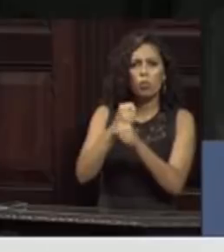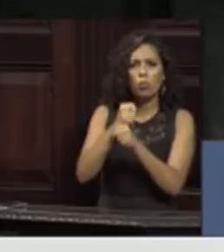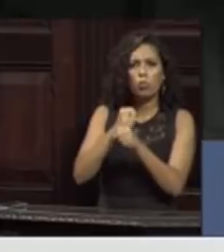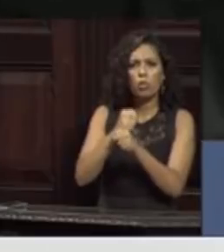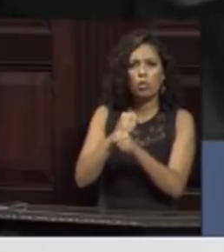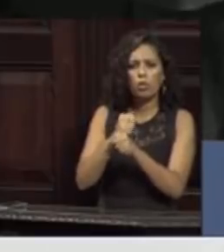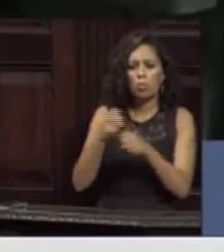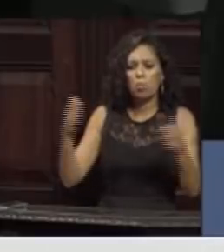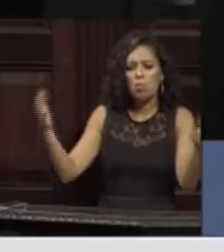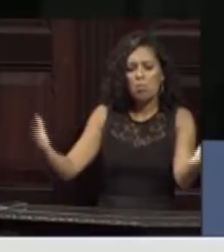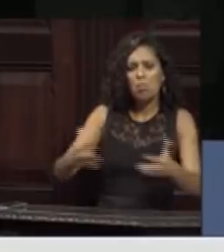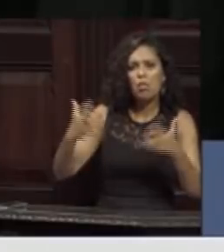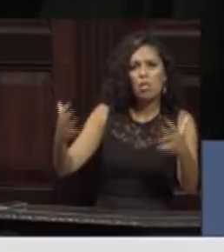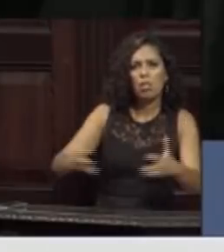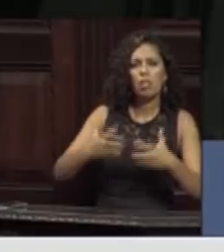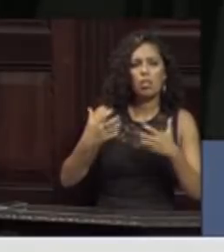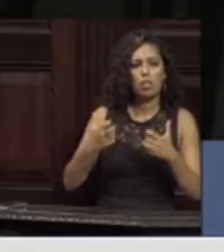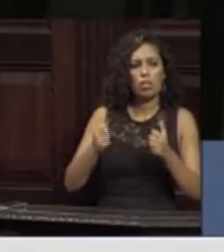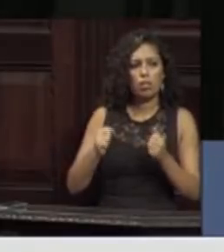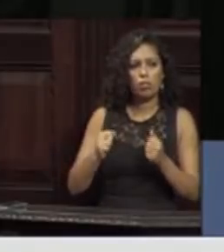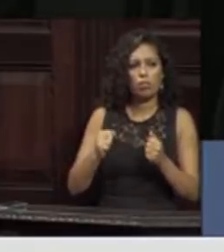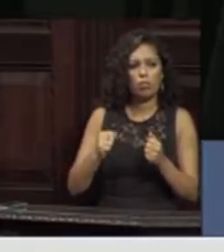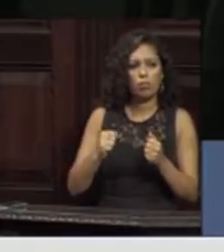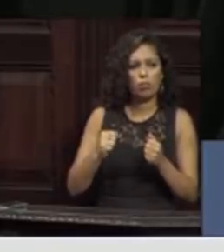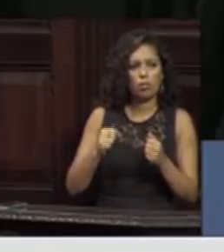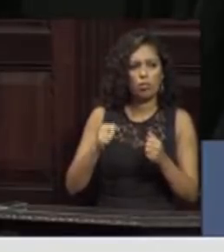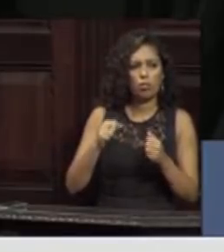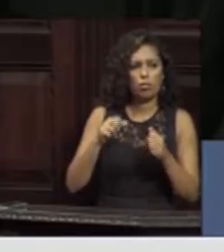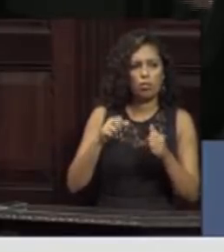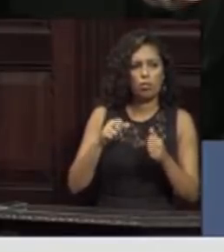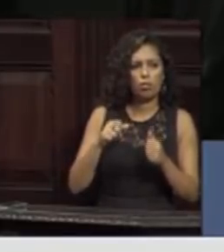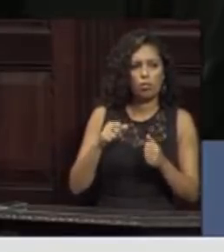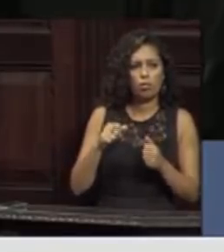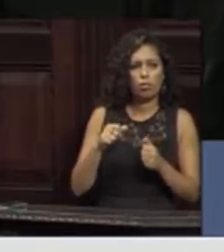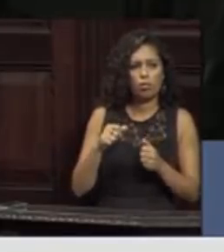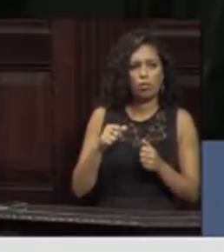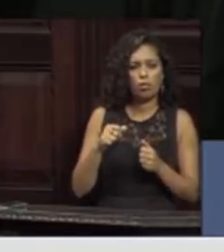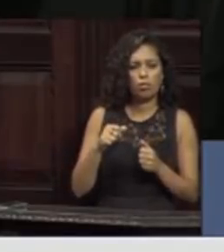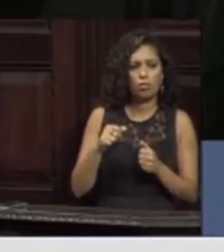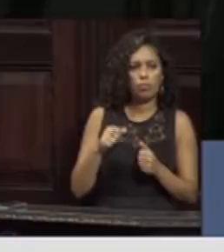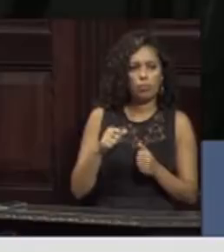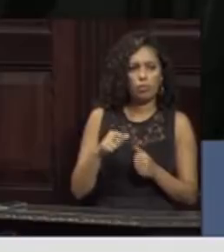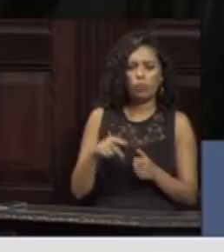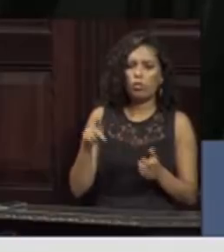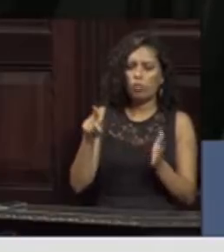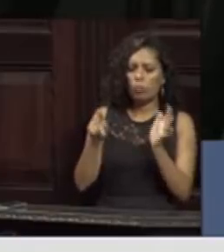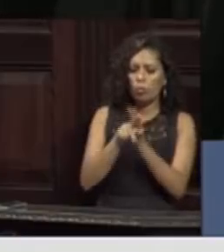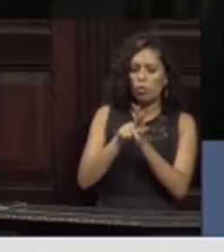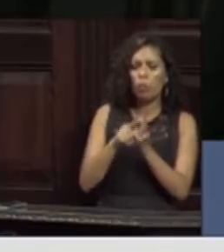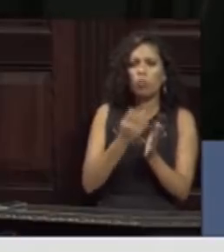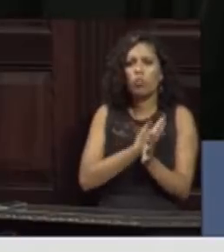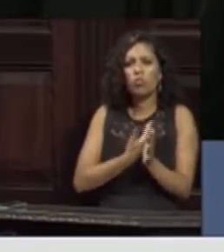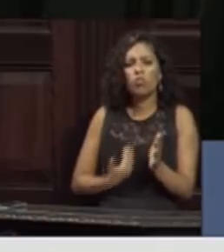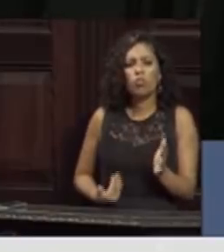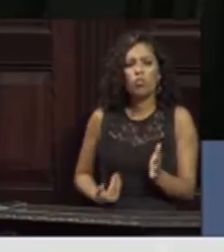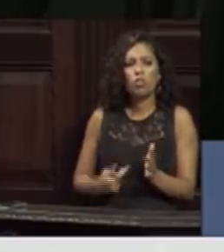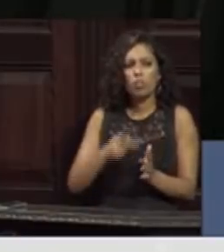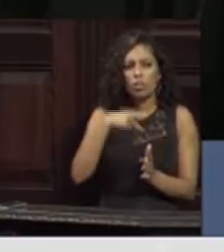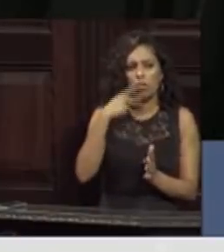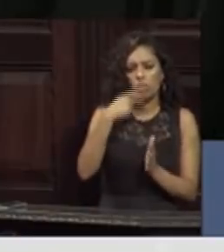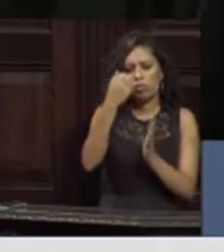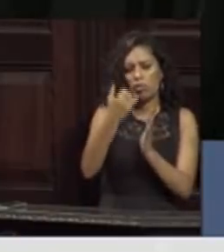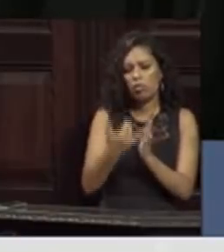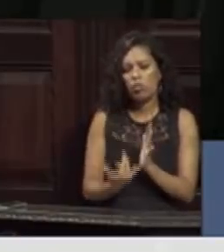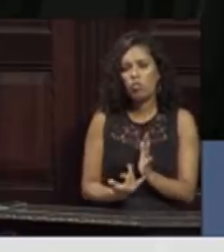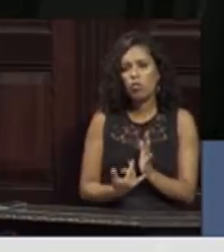arrecadação, porque o próprio governo está dizendo na justificativa e não na lei que a